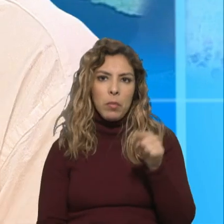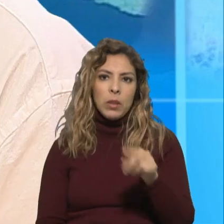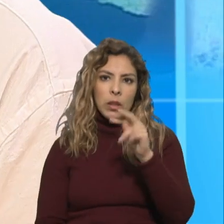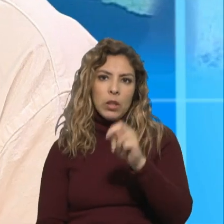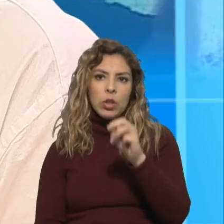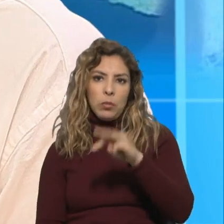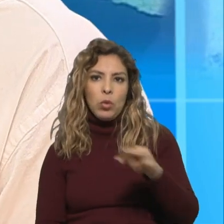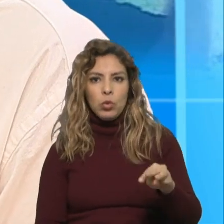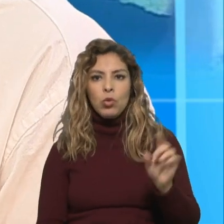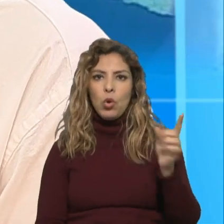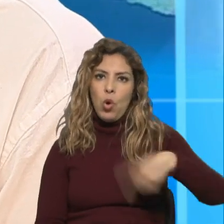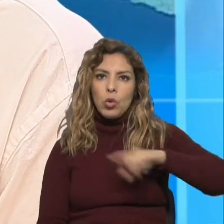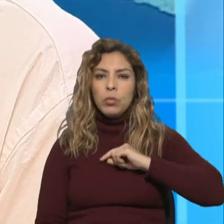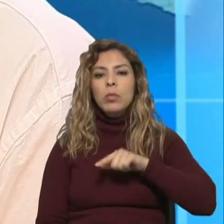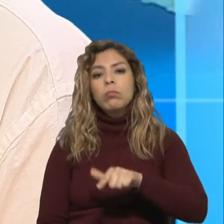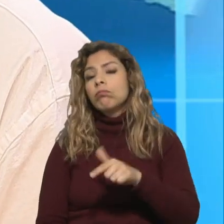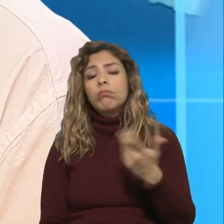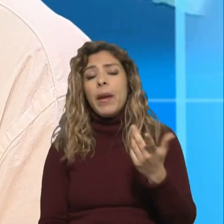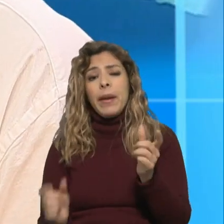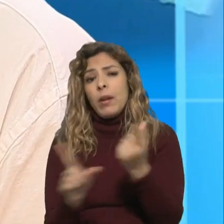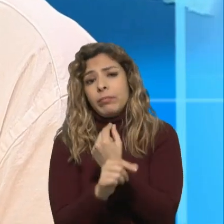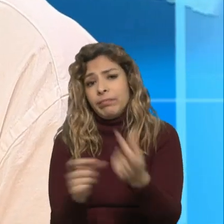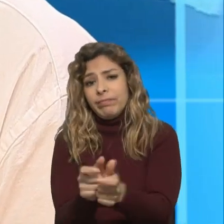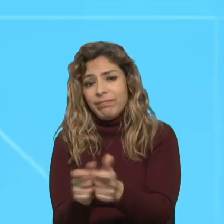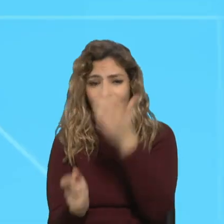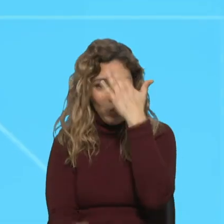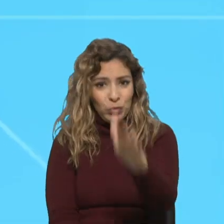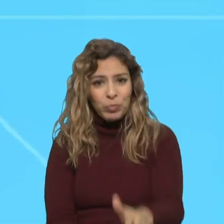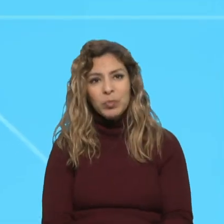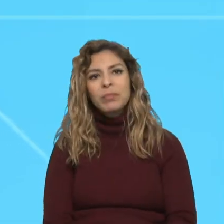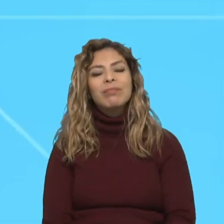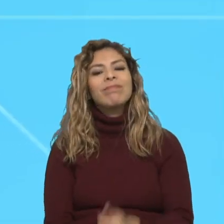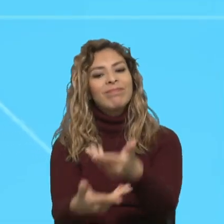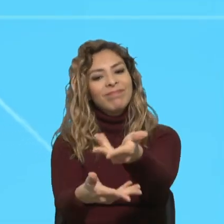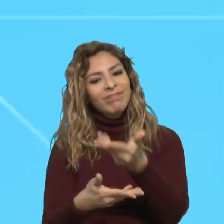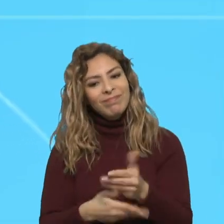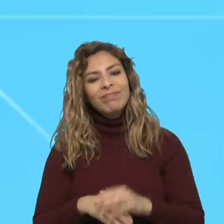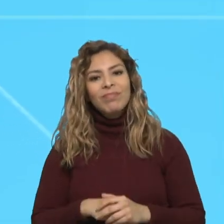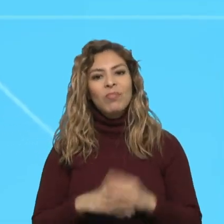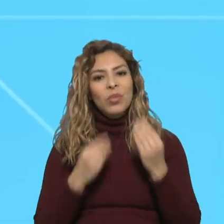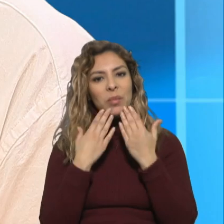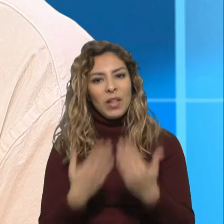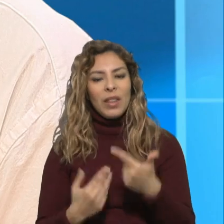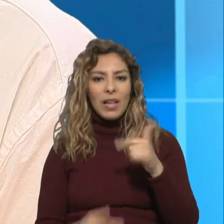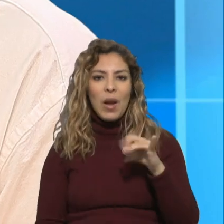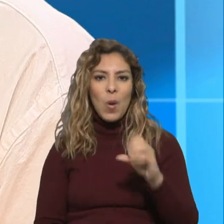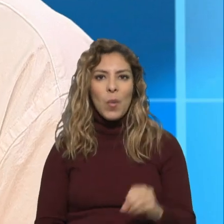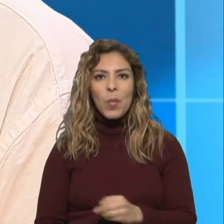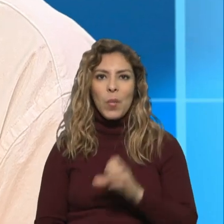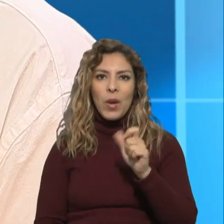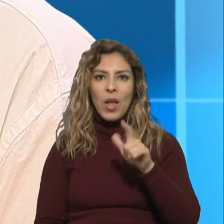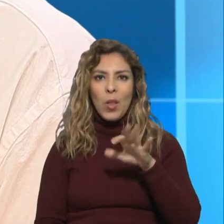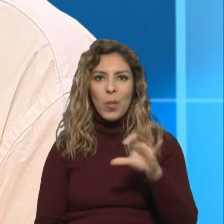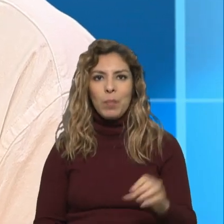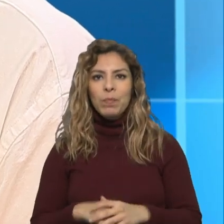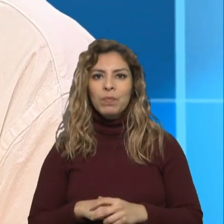www.3mn.pt e Blue Ticket. Fica esse convite. Obrigado, Tiago Pinto Coelho, por esta divulgação, por